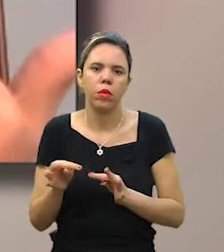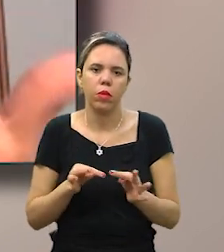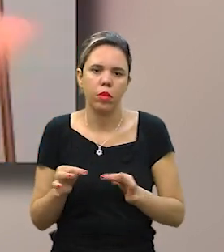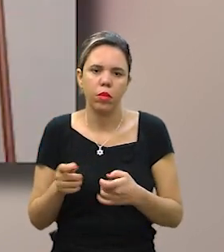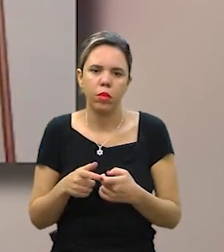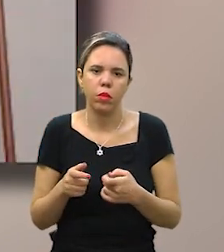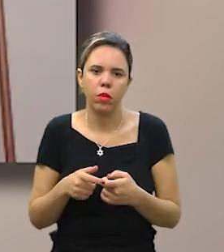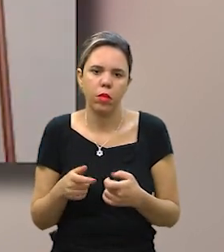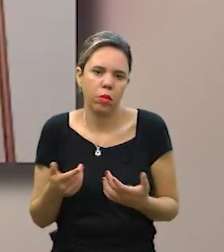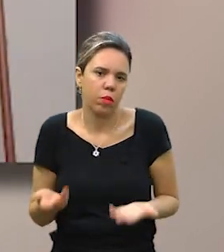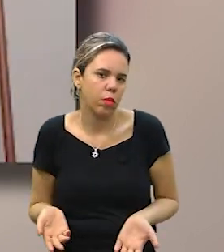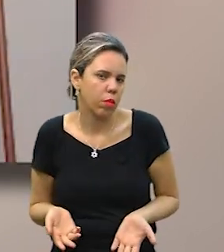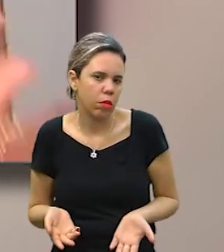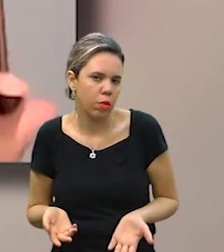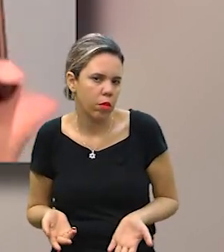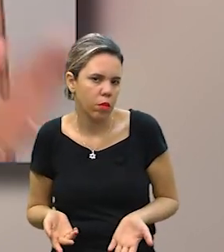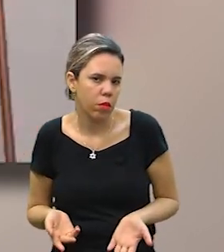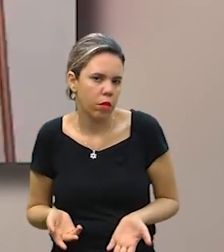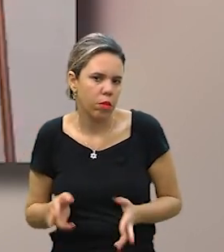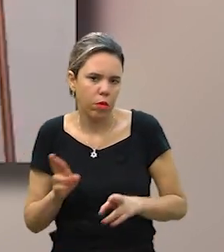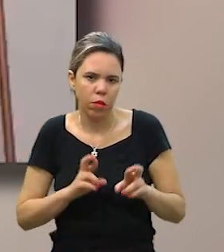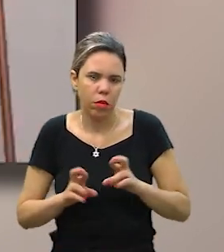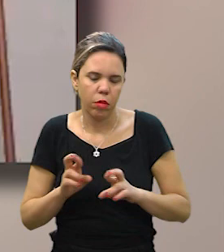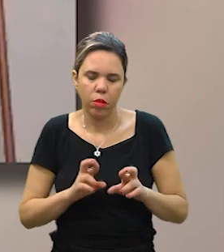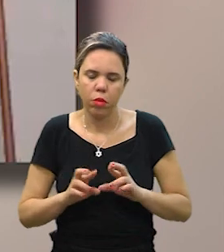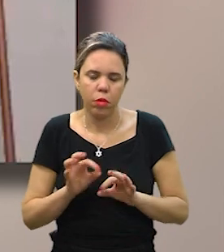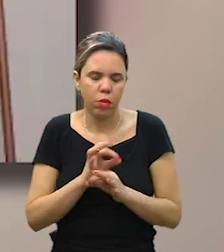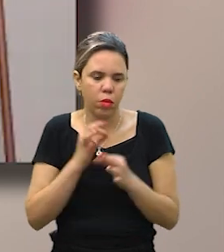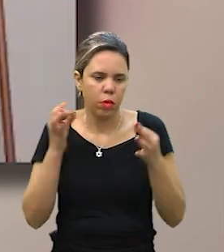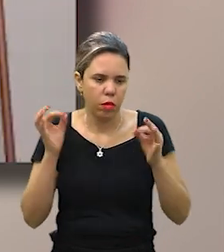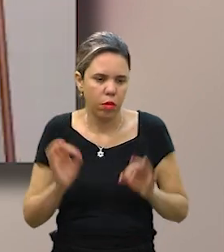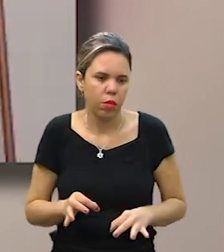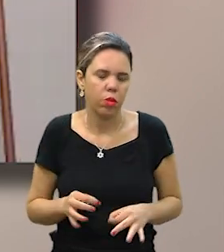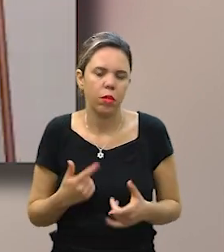acompanha direitinho com seu pediatra, o exame de